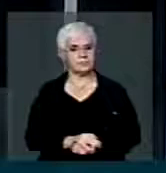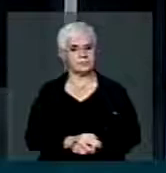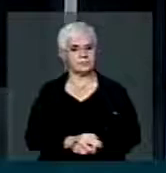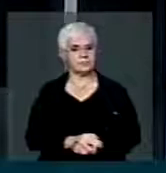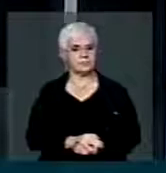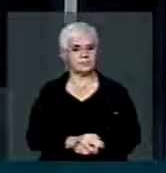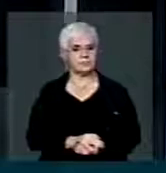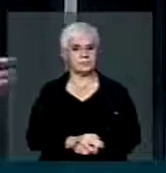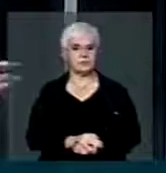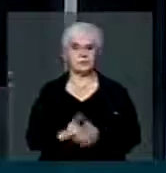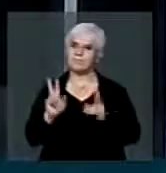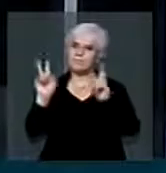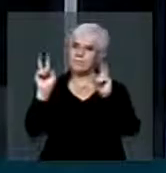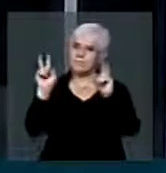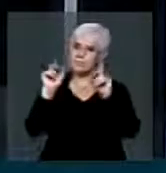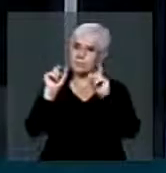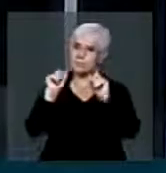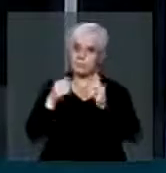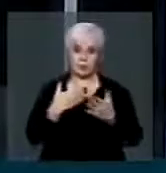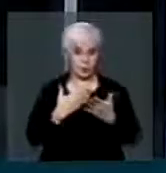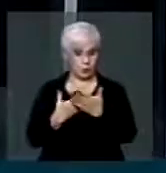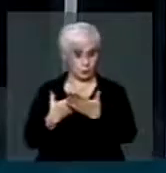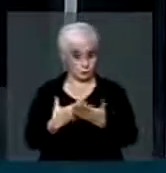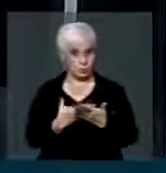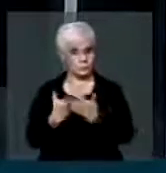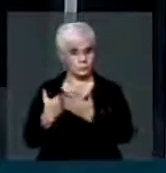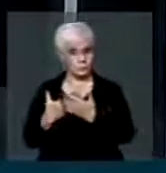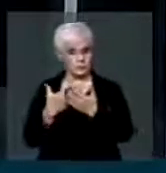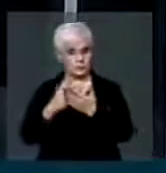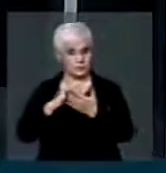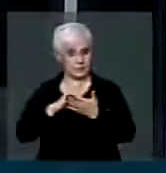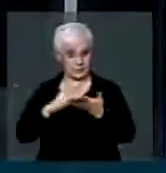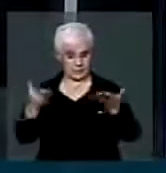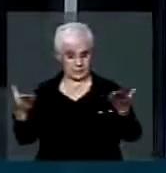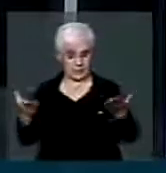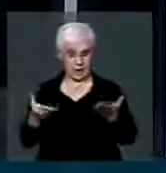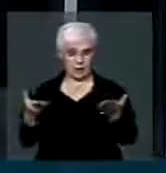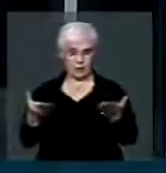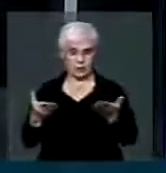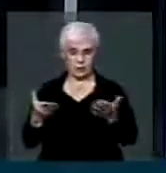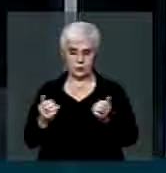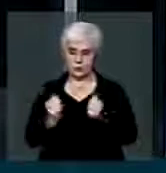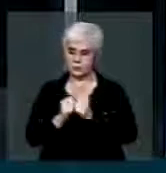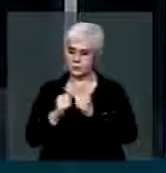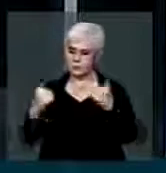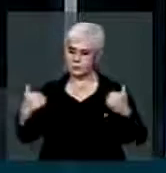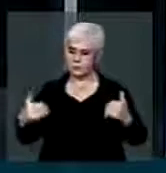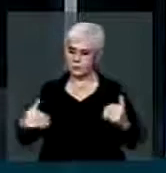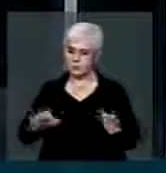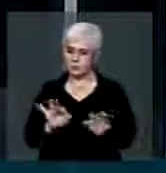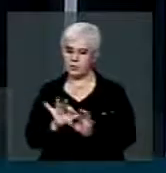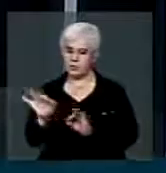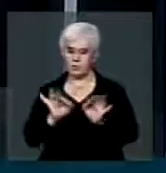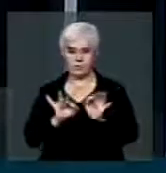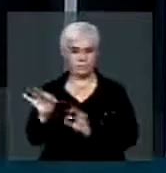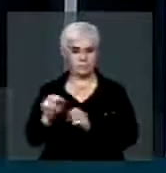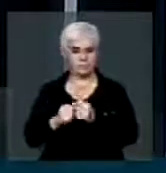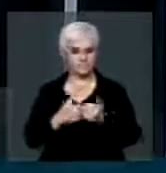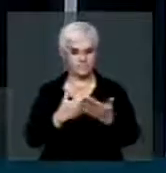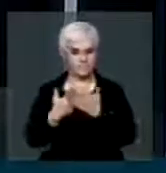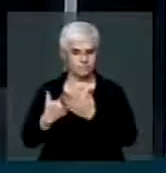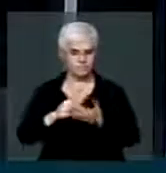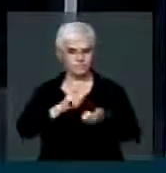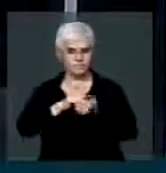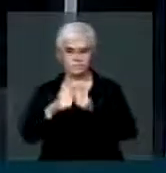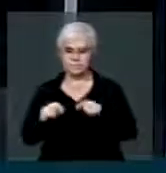Trata-se de um estudo que encontra-se, neste momento, no Ministério do Planejamento, em análise